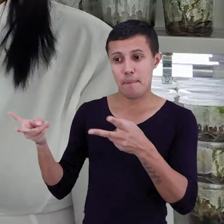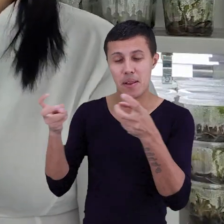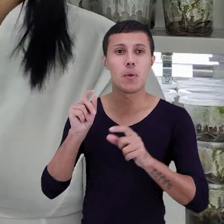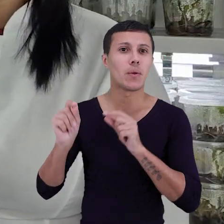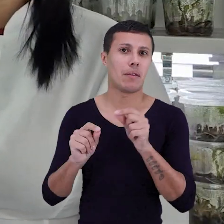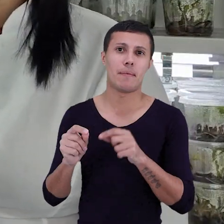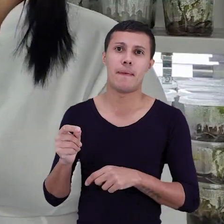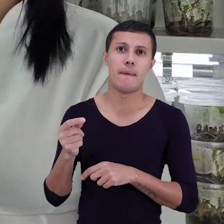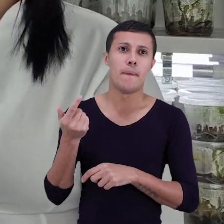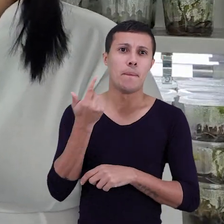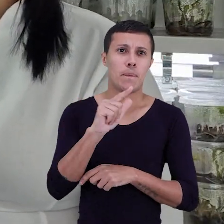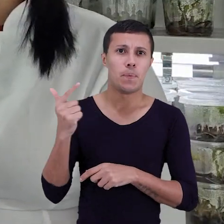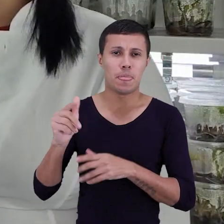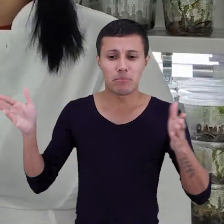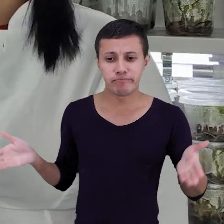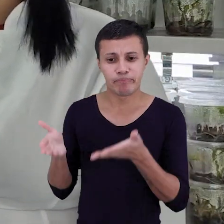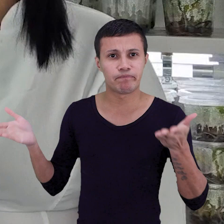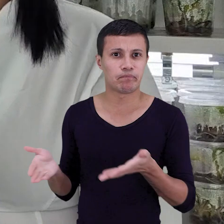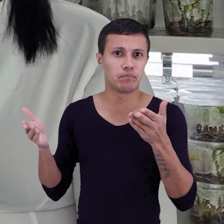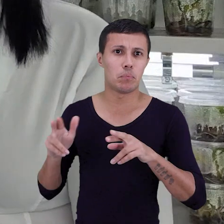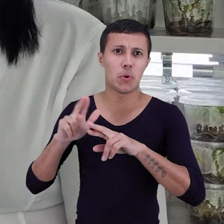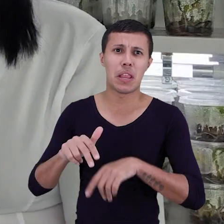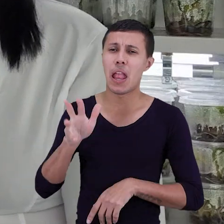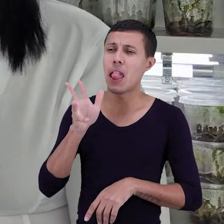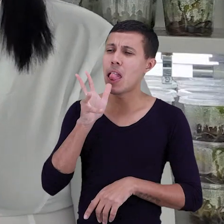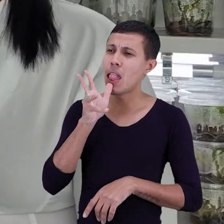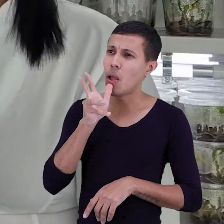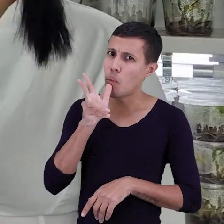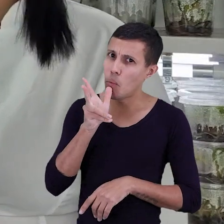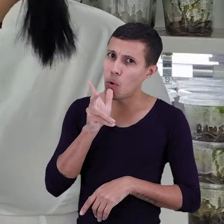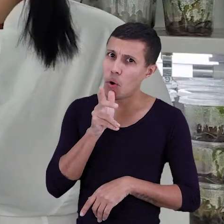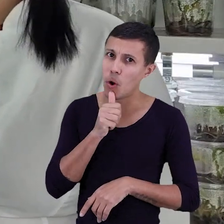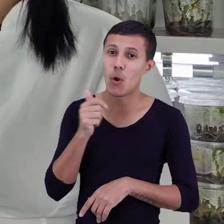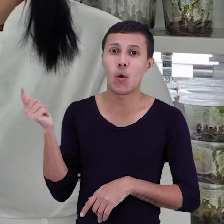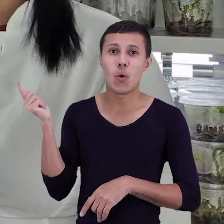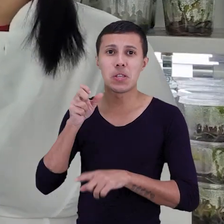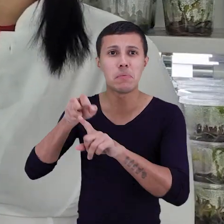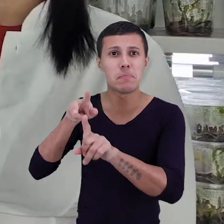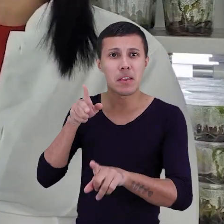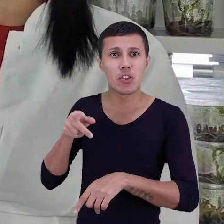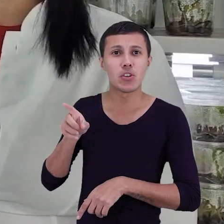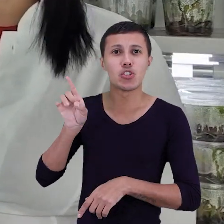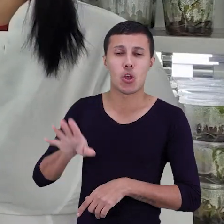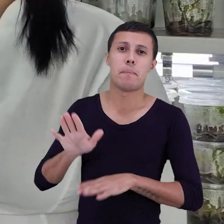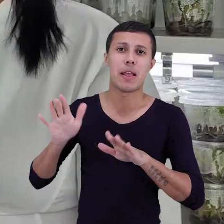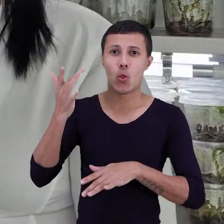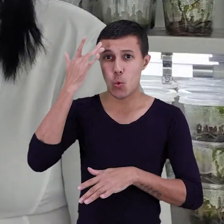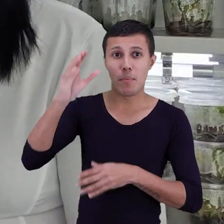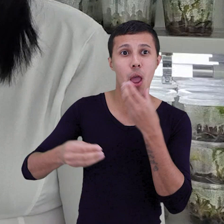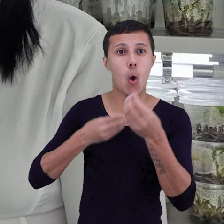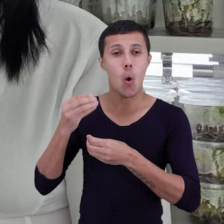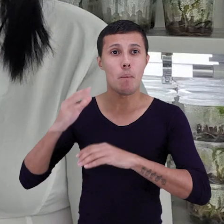gente não tem muito esses incentivos, por isso que por muito tempo a gente só tinha essa perspectiva, mas a gente não sabia